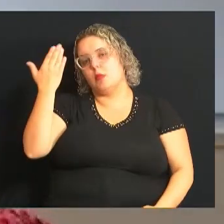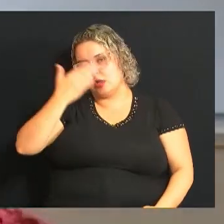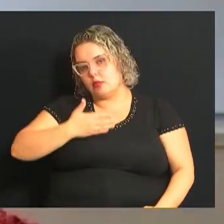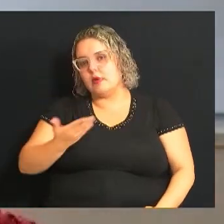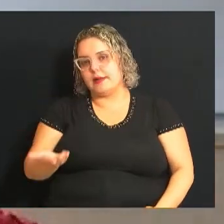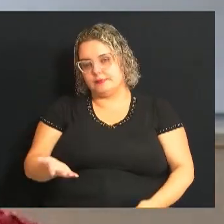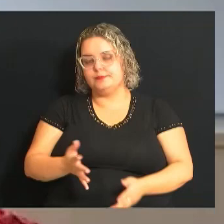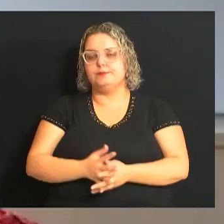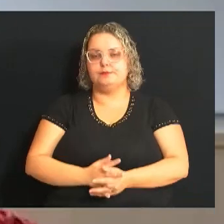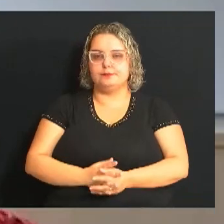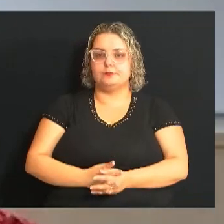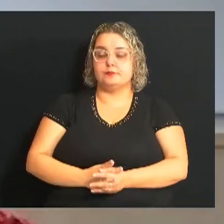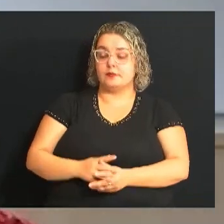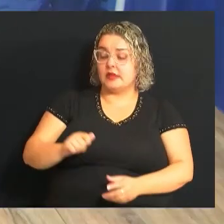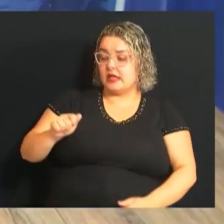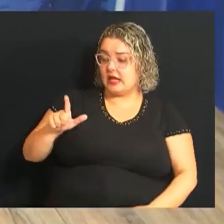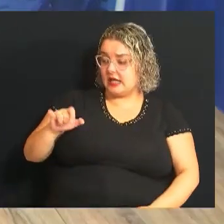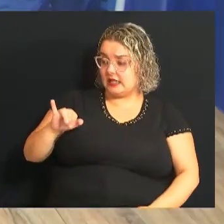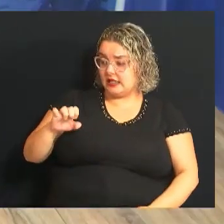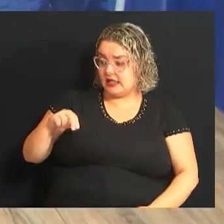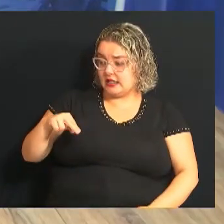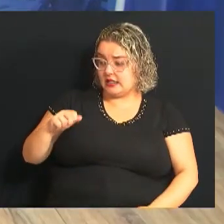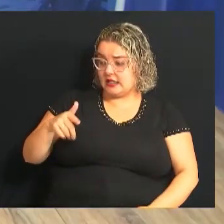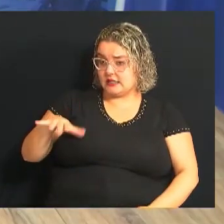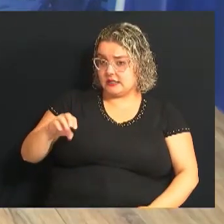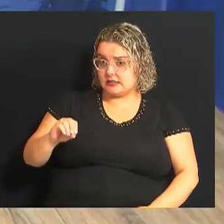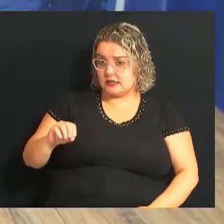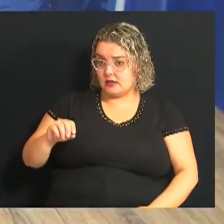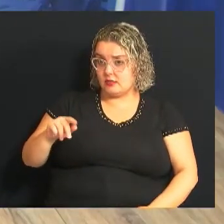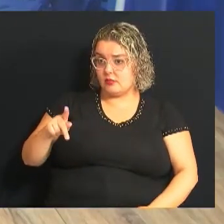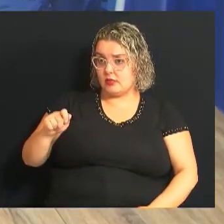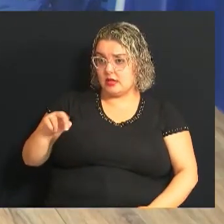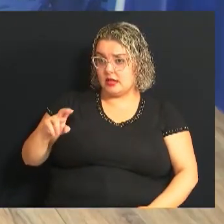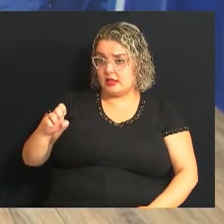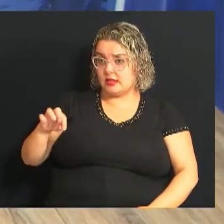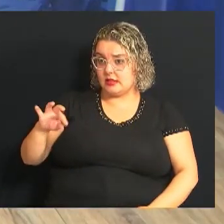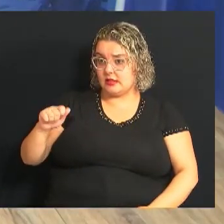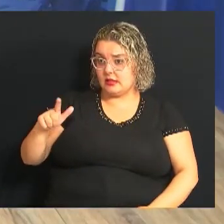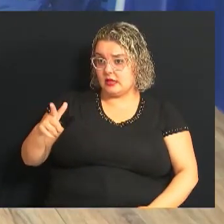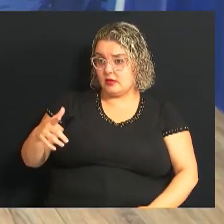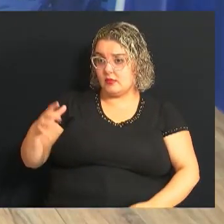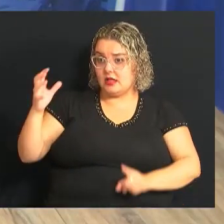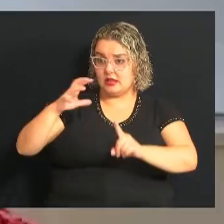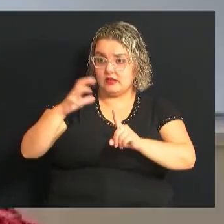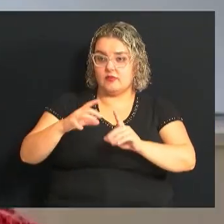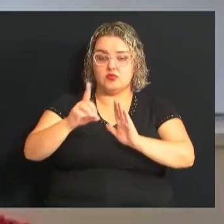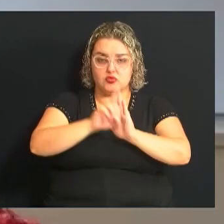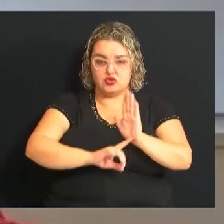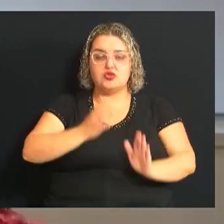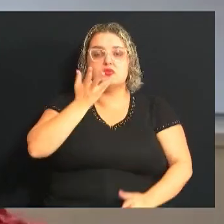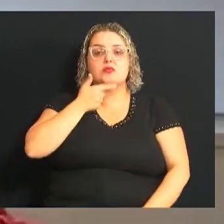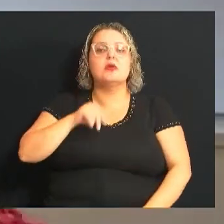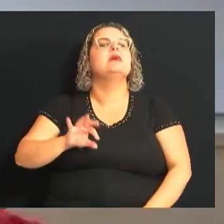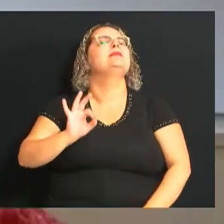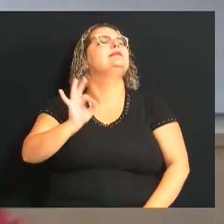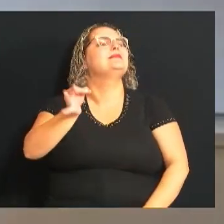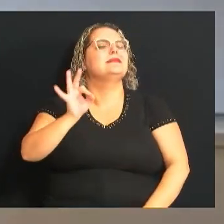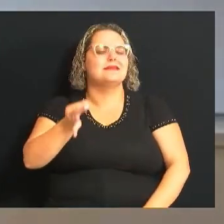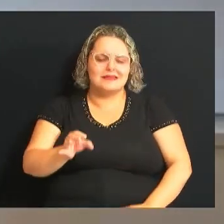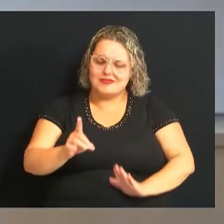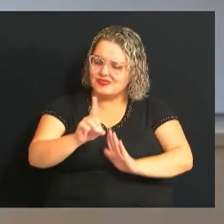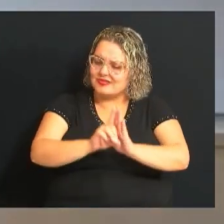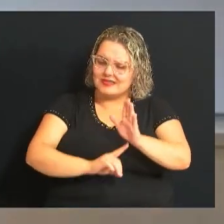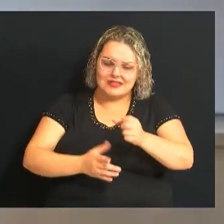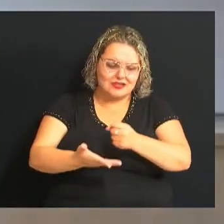alienação parental, ela fere os direitos da criança. Sem dúvida, e fere direitos fundamentais.